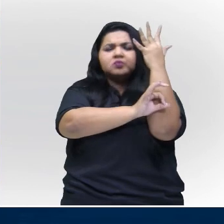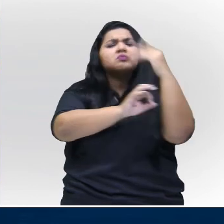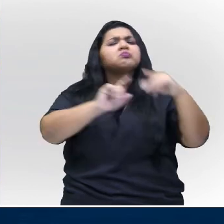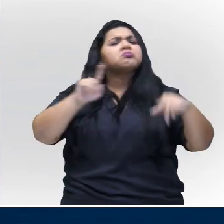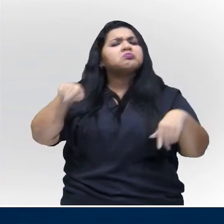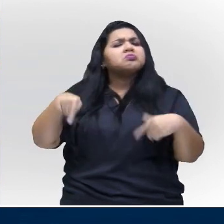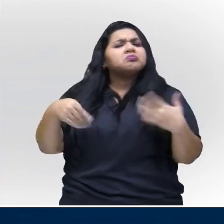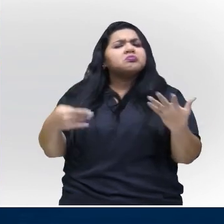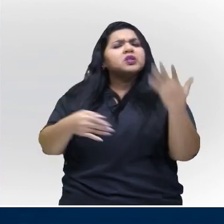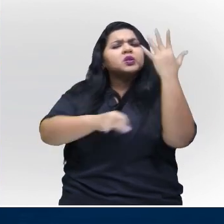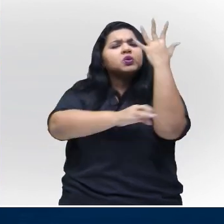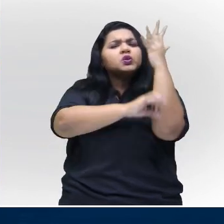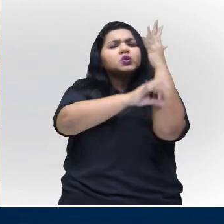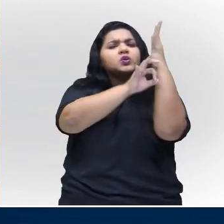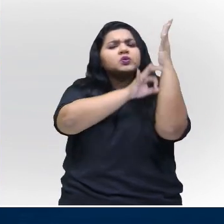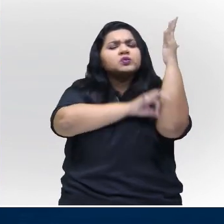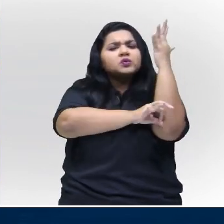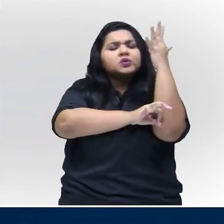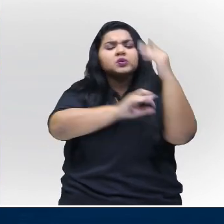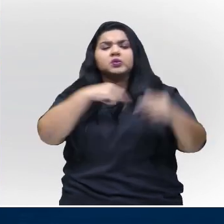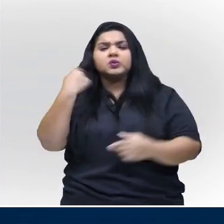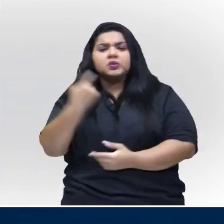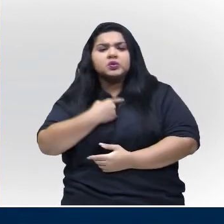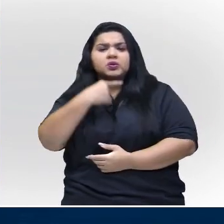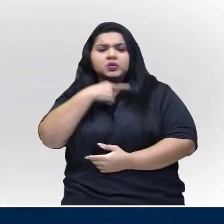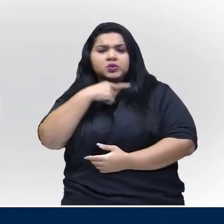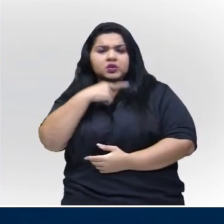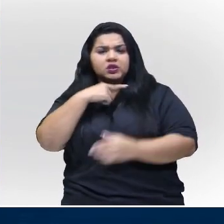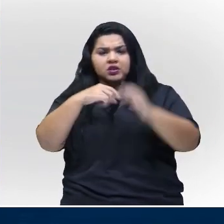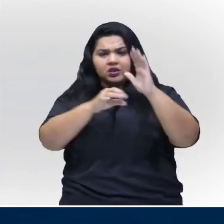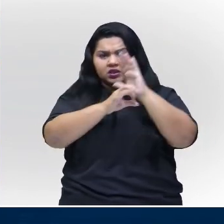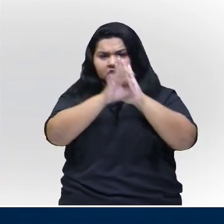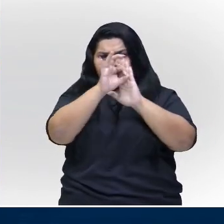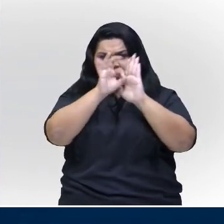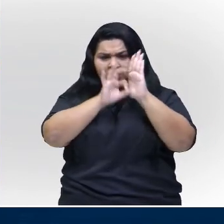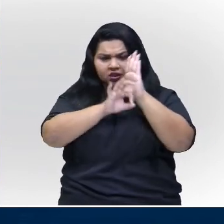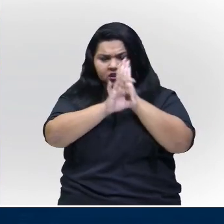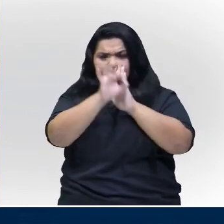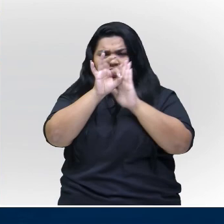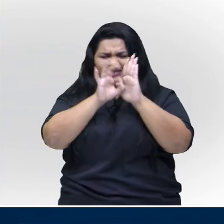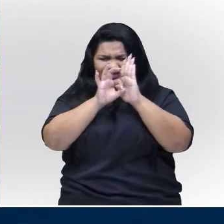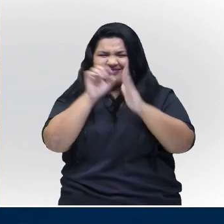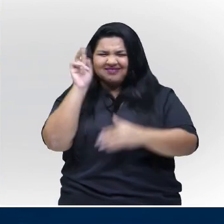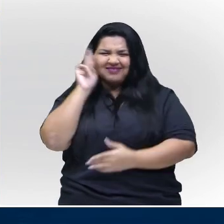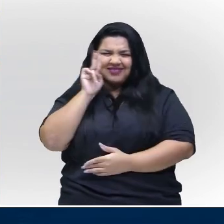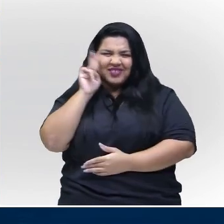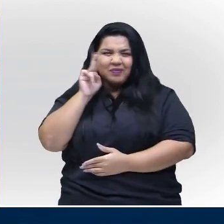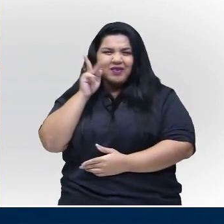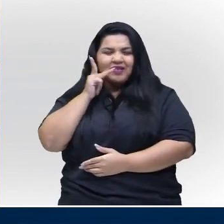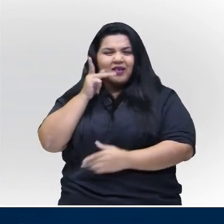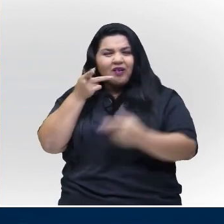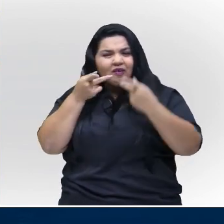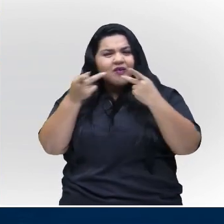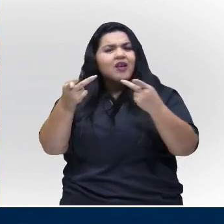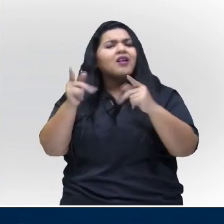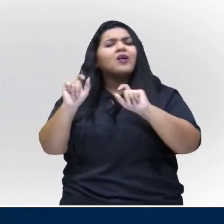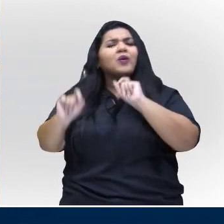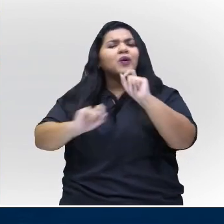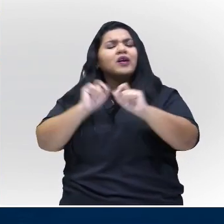citoplasma das células eucariontes. Nós temos aí as organelas citoplasmáticas. Lembra que eu falei por que elas são